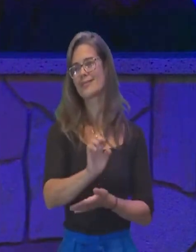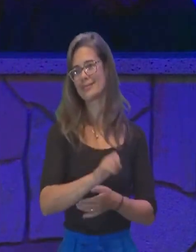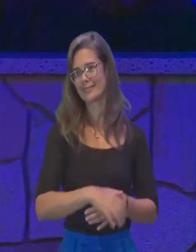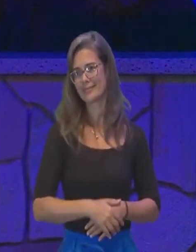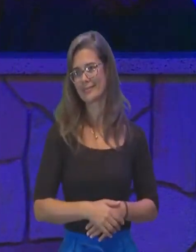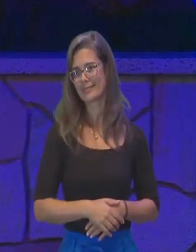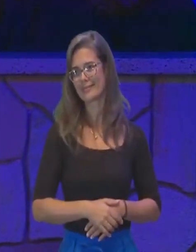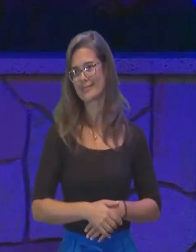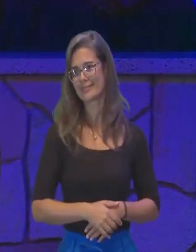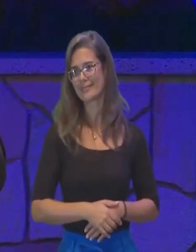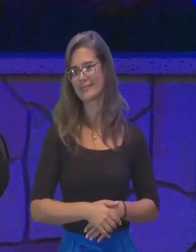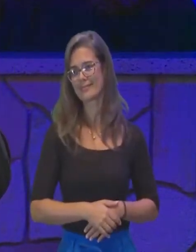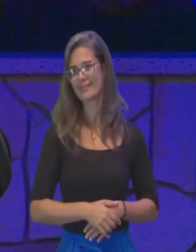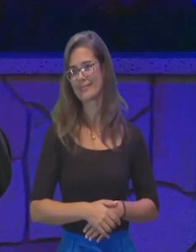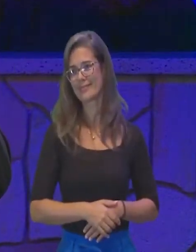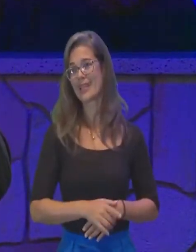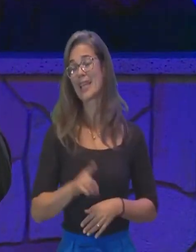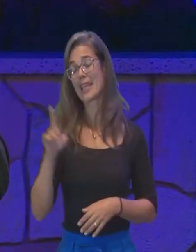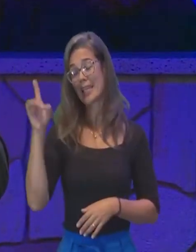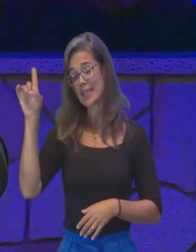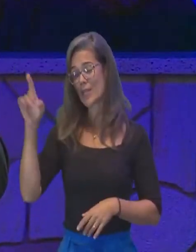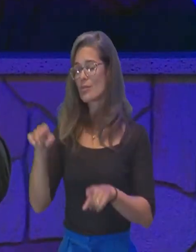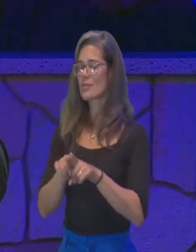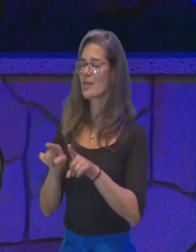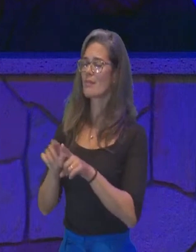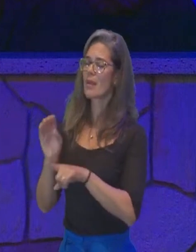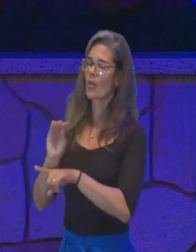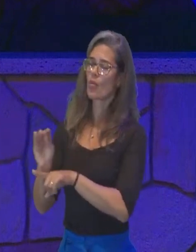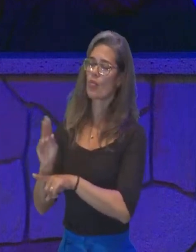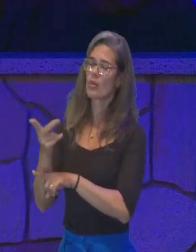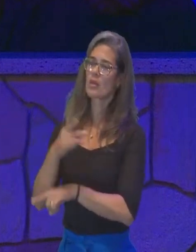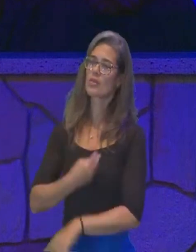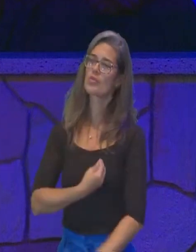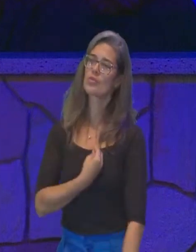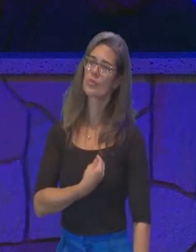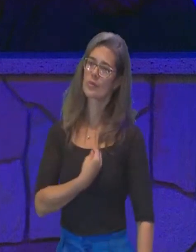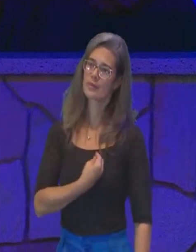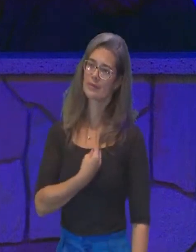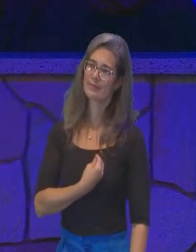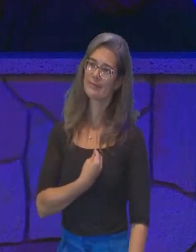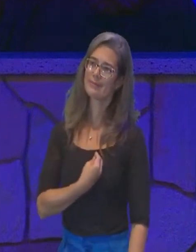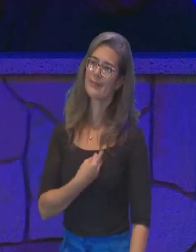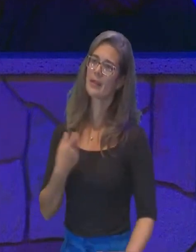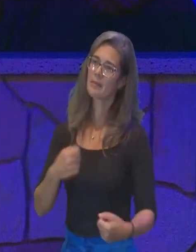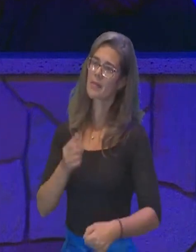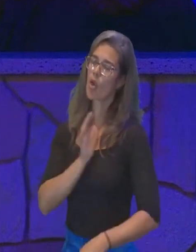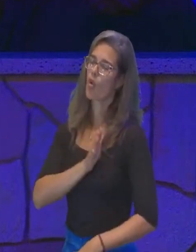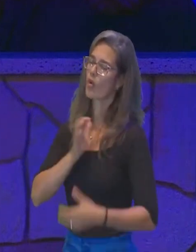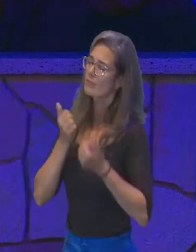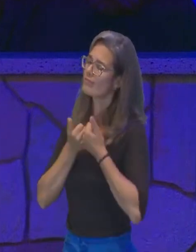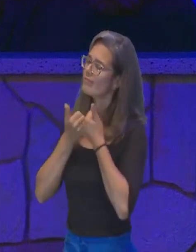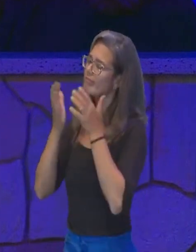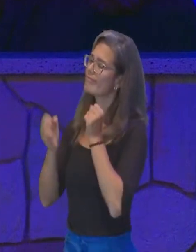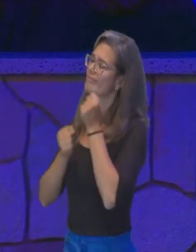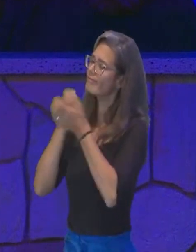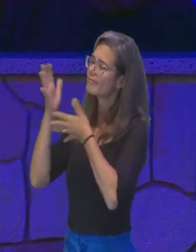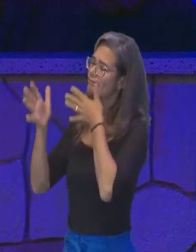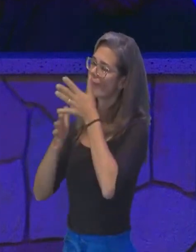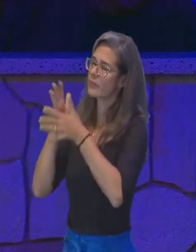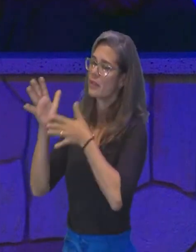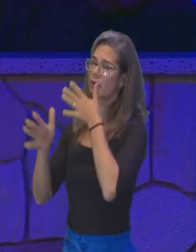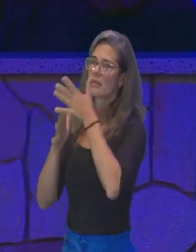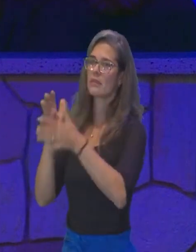na caverna. E Deus quer cuidar de você também nesta noite, querido. Abre o seu coração diante do Senhor. E por